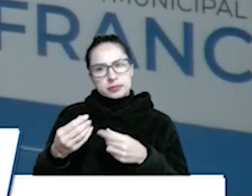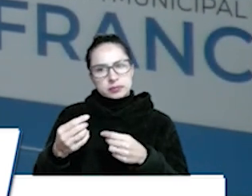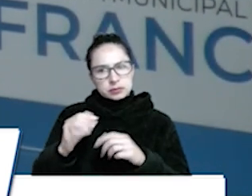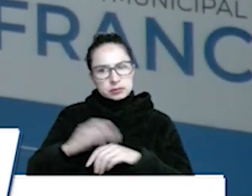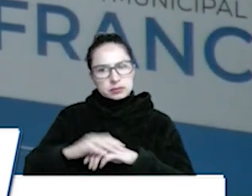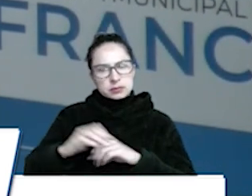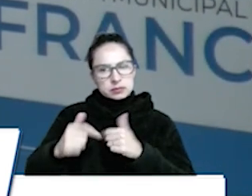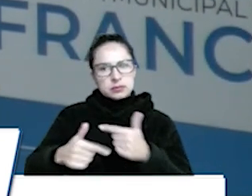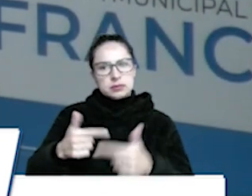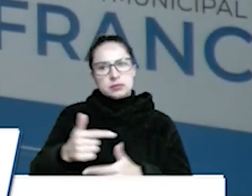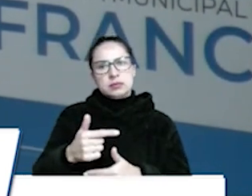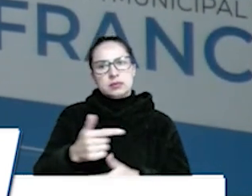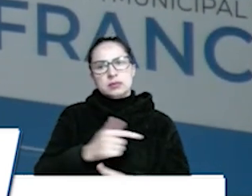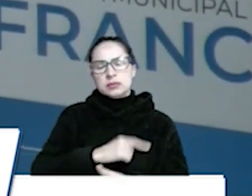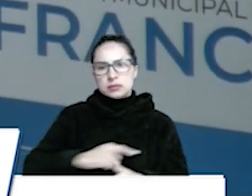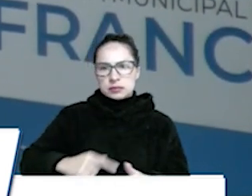públicos.